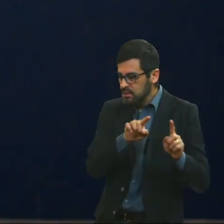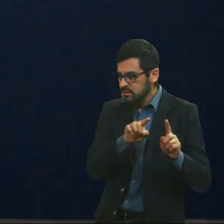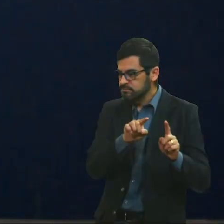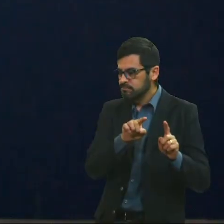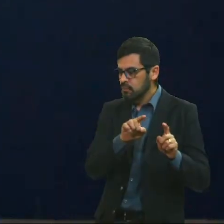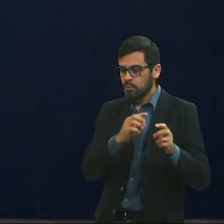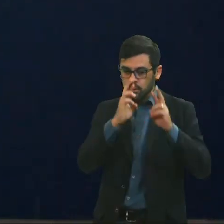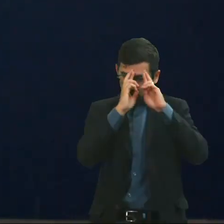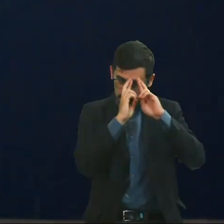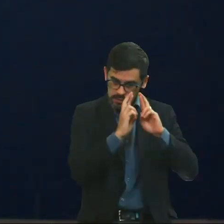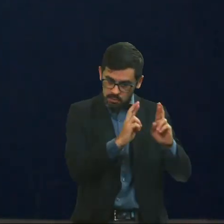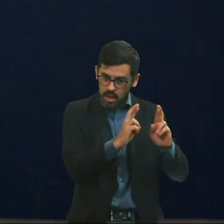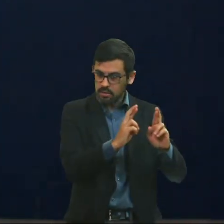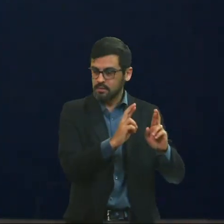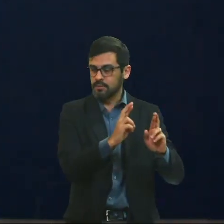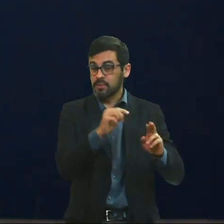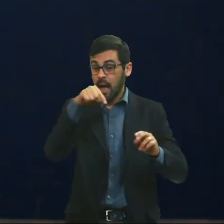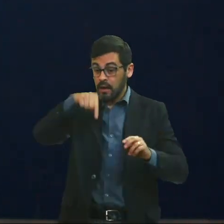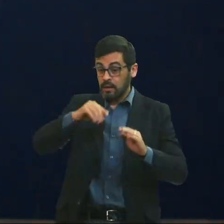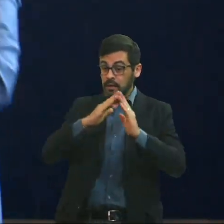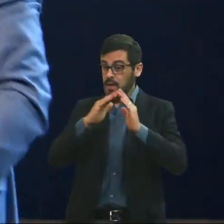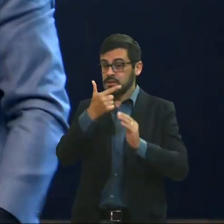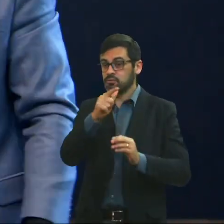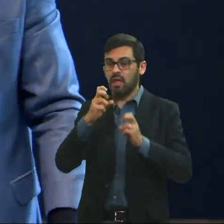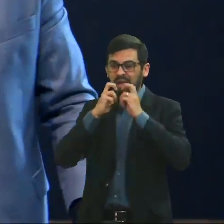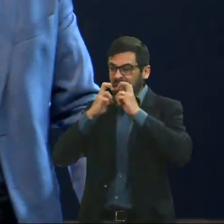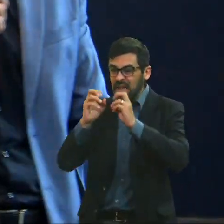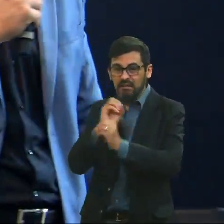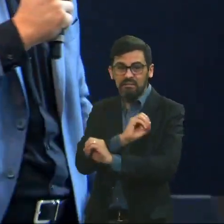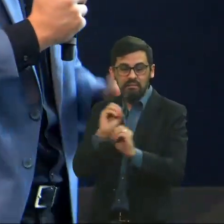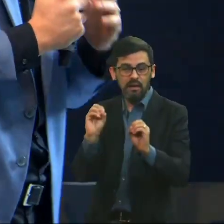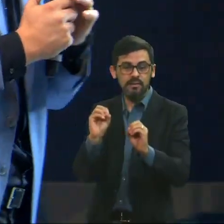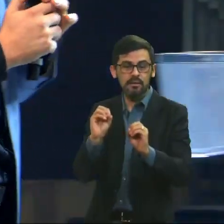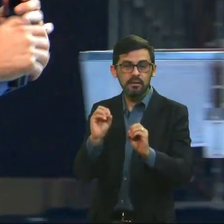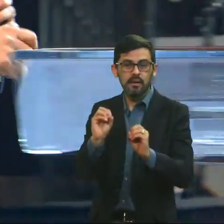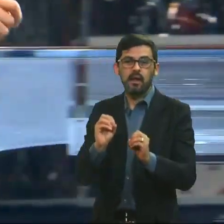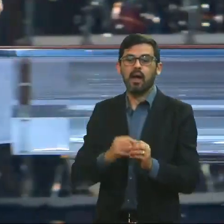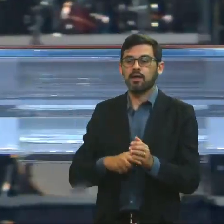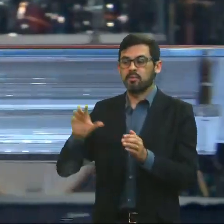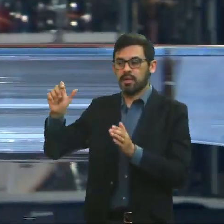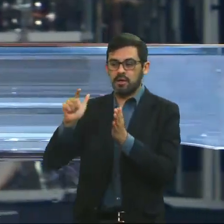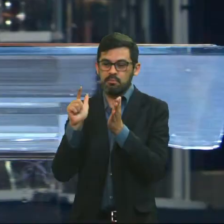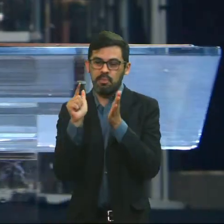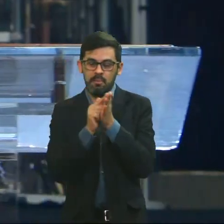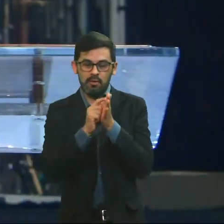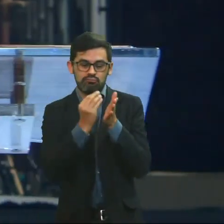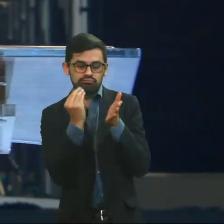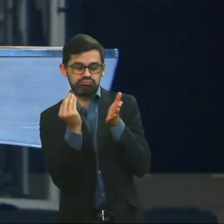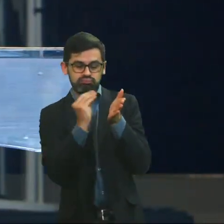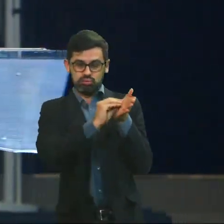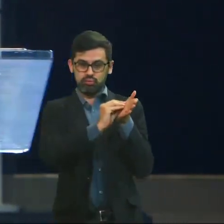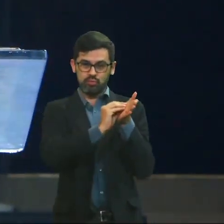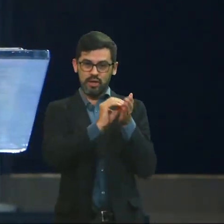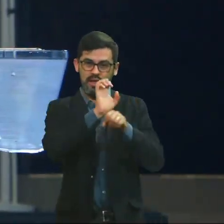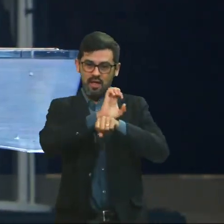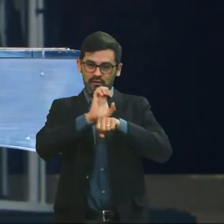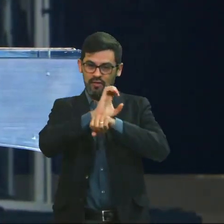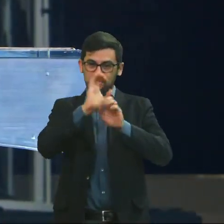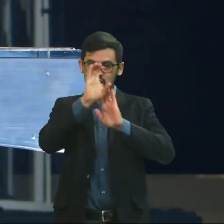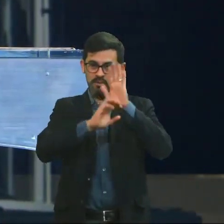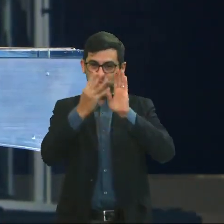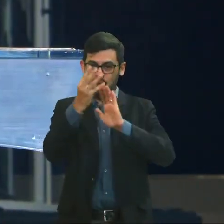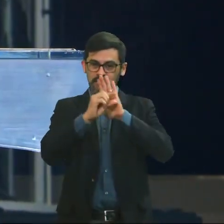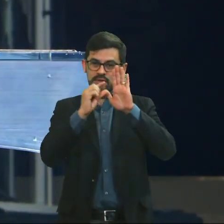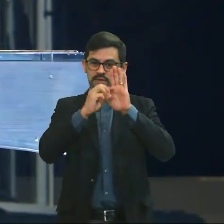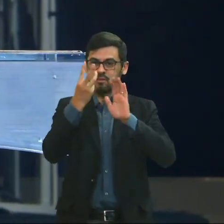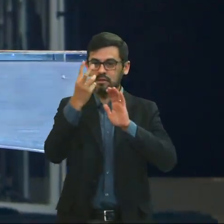respeita. Nessa casa não tem gritaria. Aí eles tiveram que colocar lá o texto da Bíblia, Efésios 4:31.